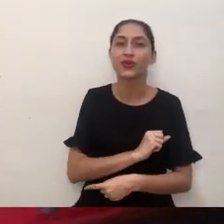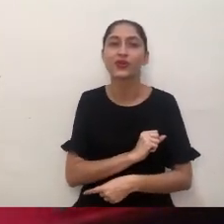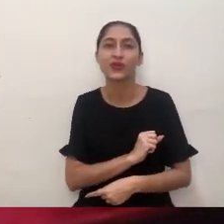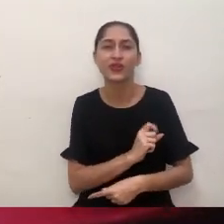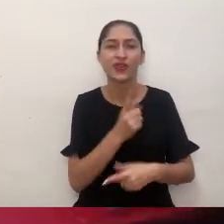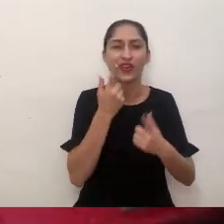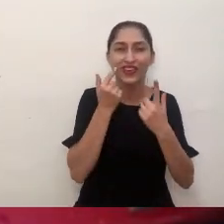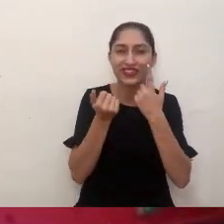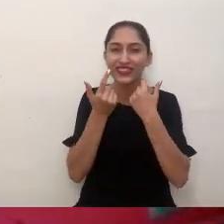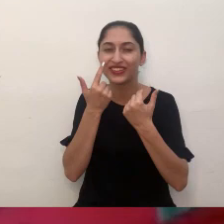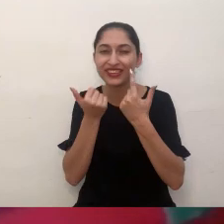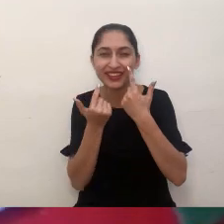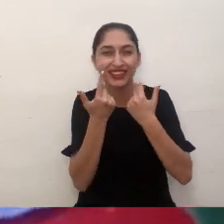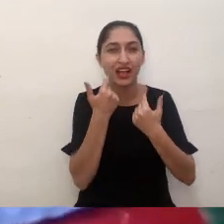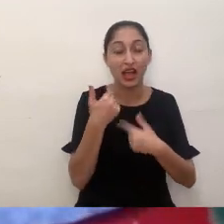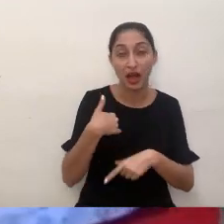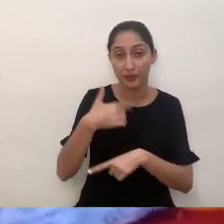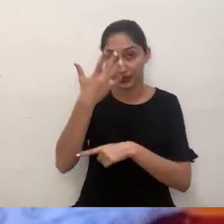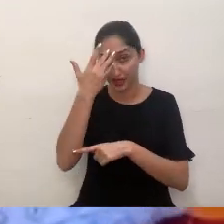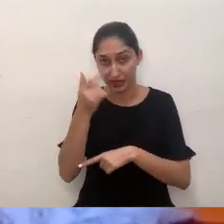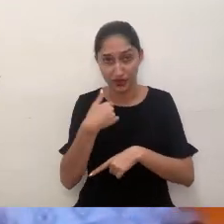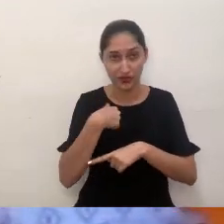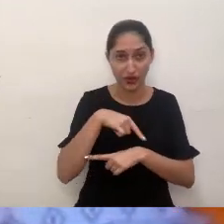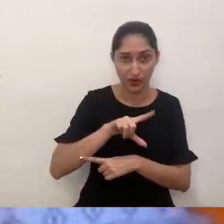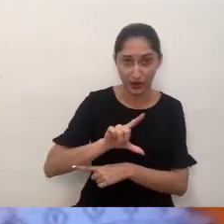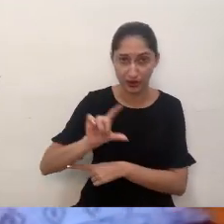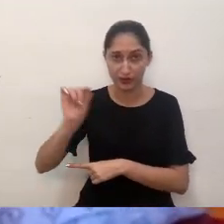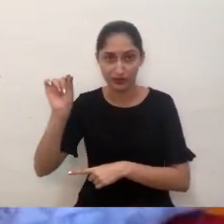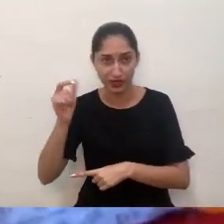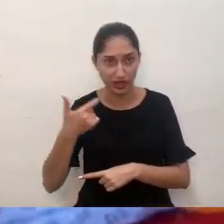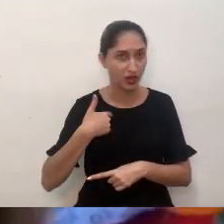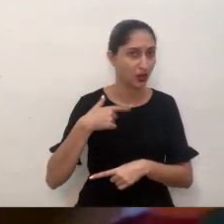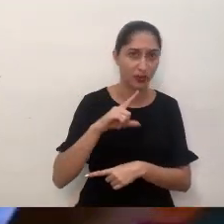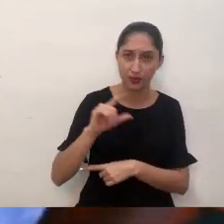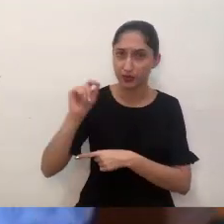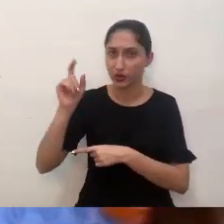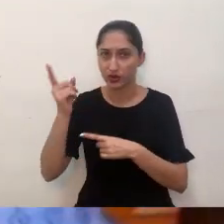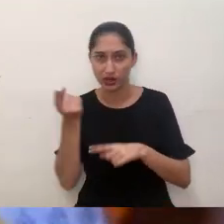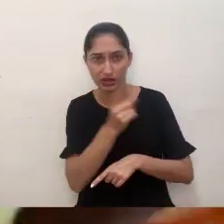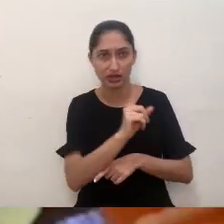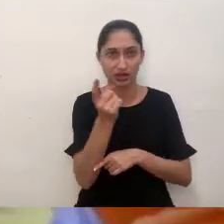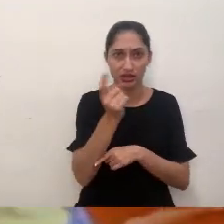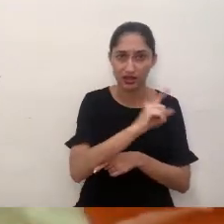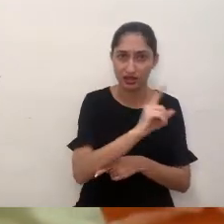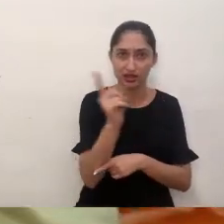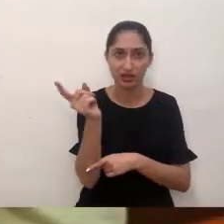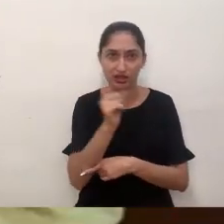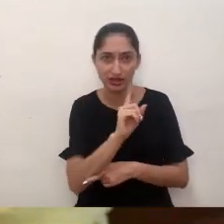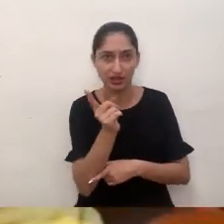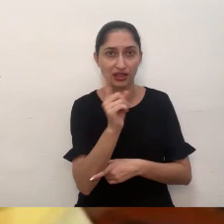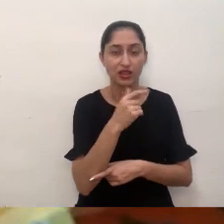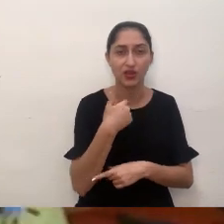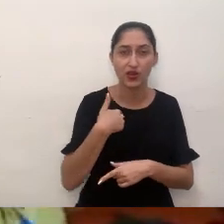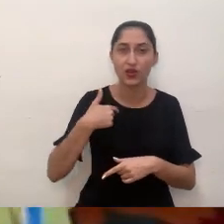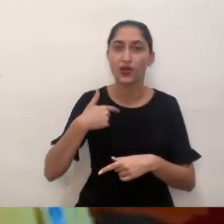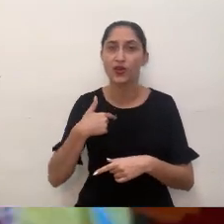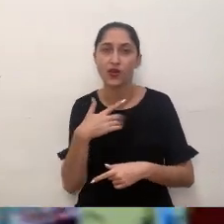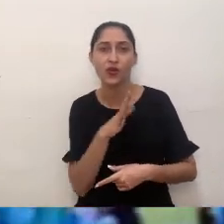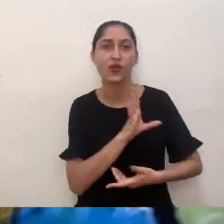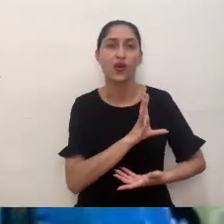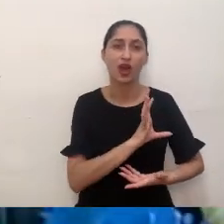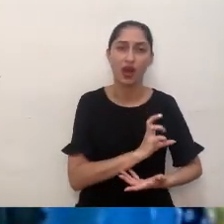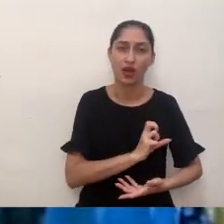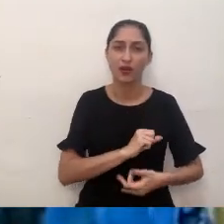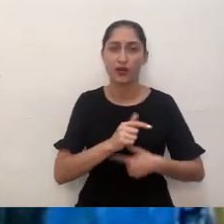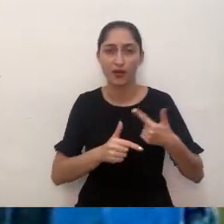chorar. Amanhã eu vou me embora, eu não vou me embora não. Quando eu passo que eu lavo, meu